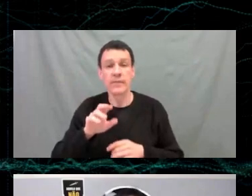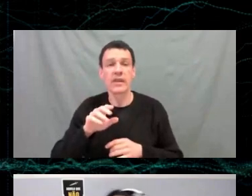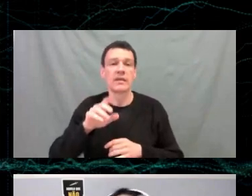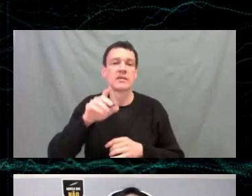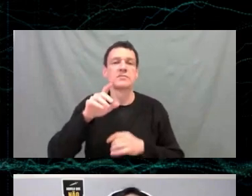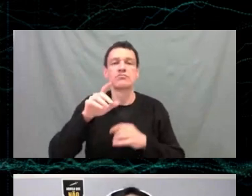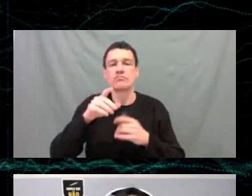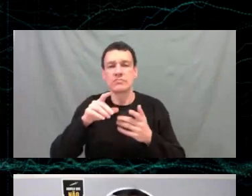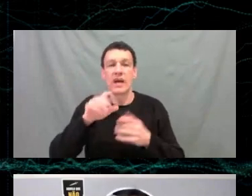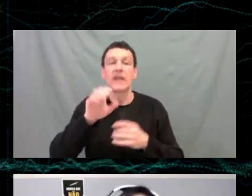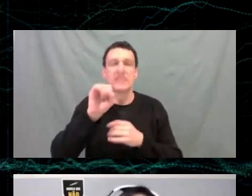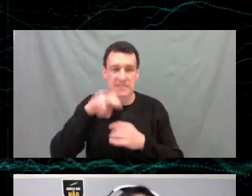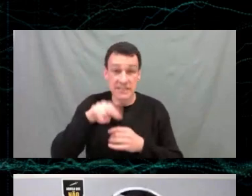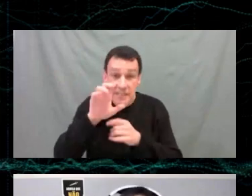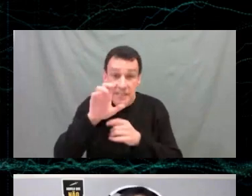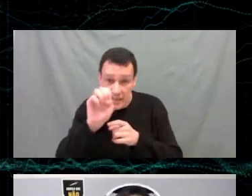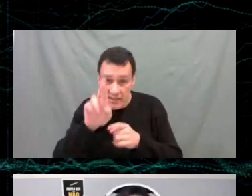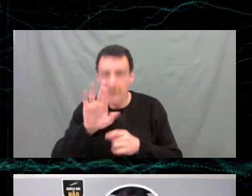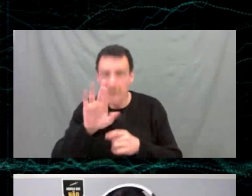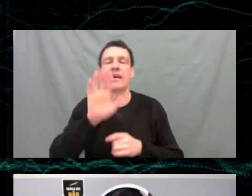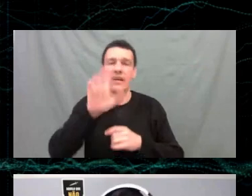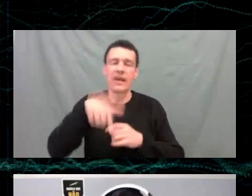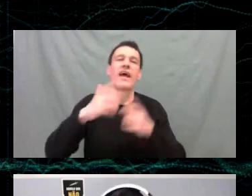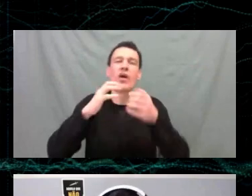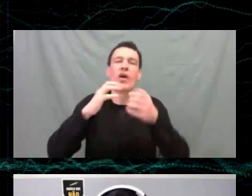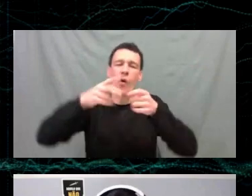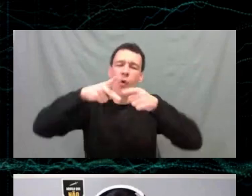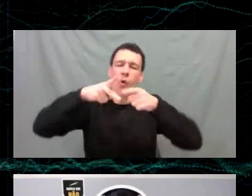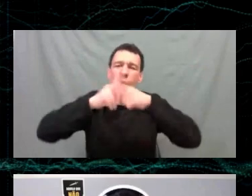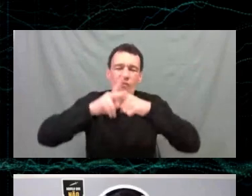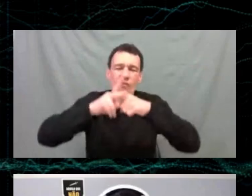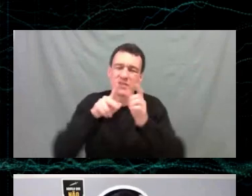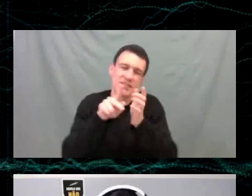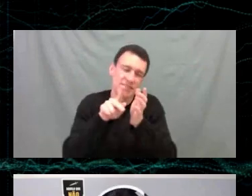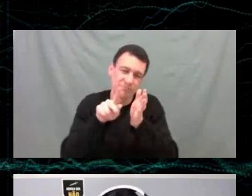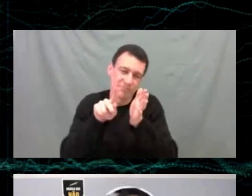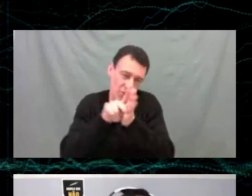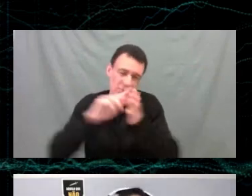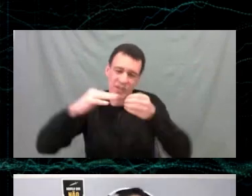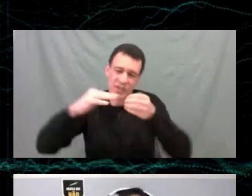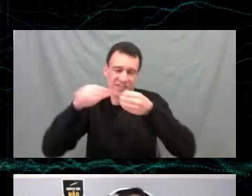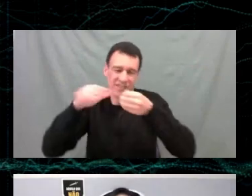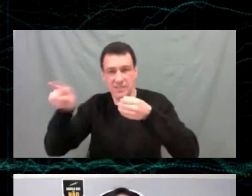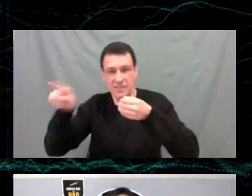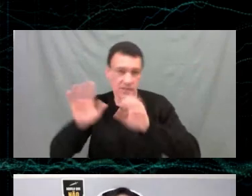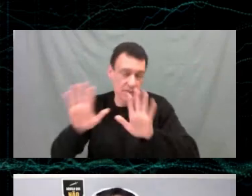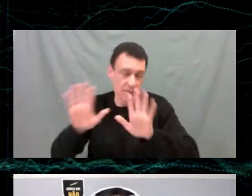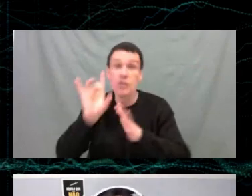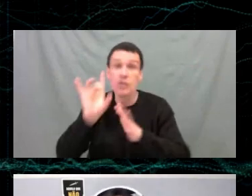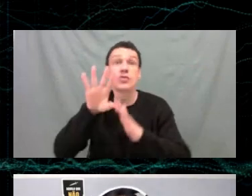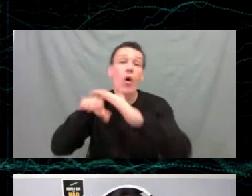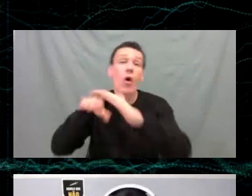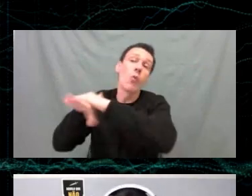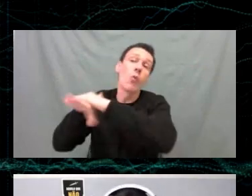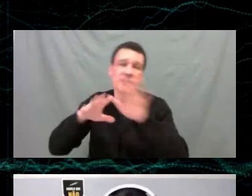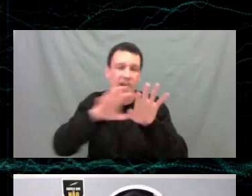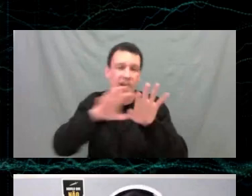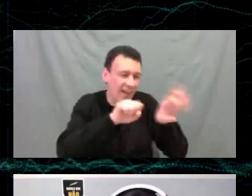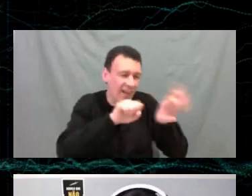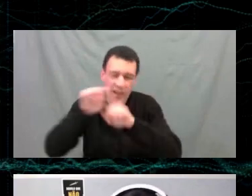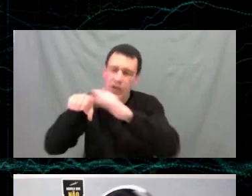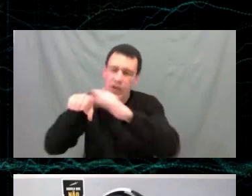dados de configuração que o Zabbix mantém, tá? Na parte do banco de dados. Então, o banco de dados é responsável por não só guardar os dados coletados, como também